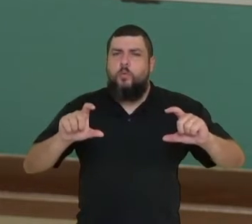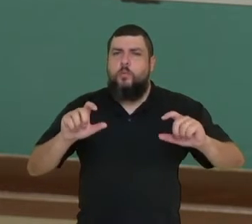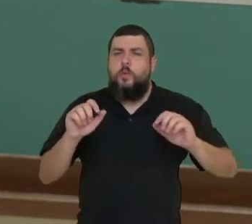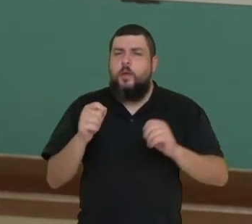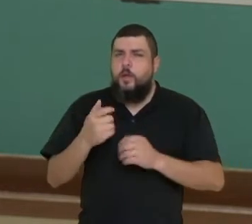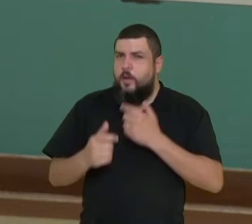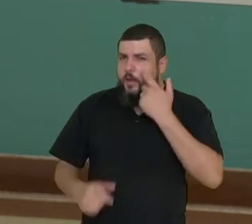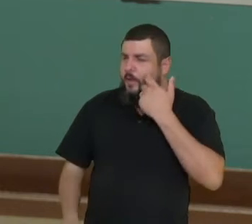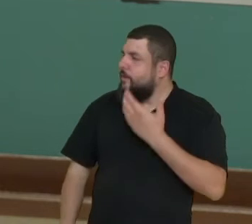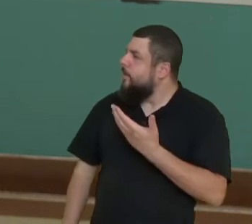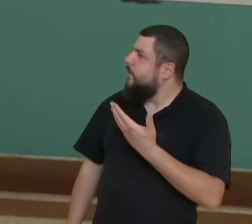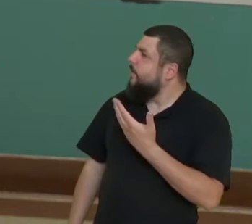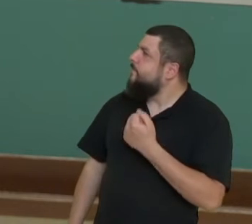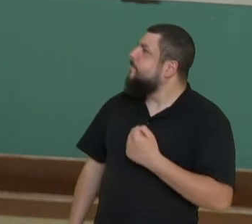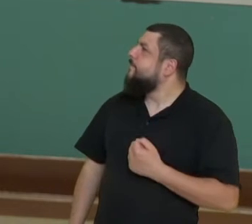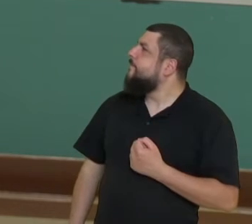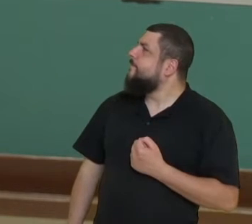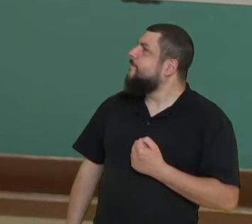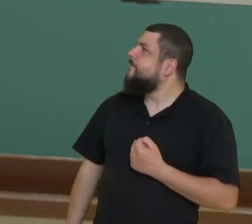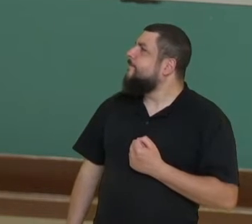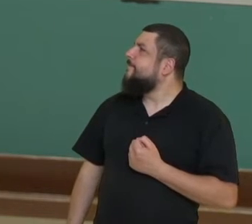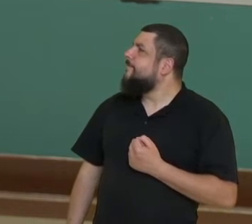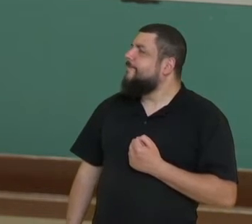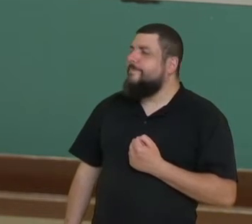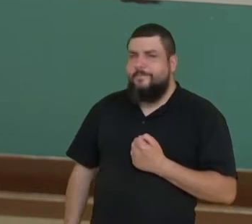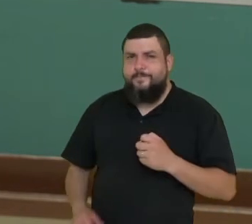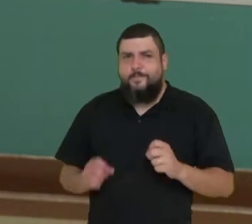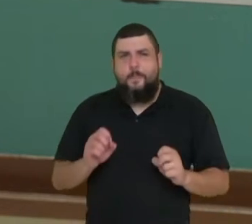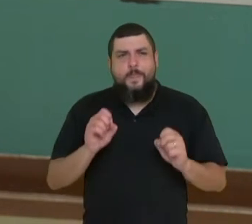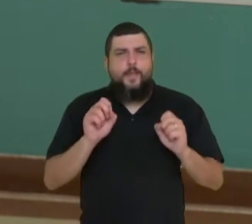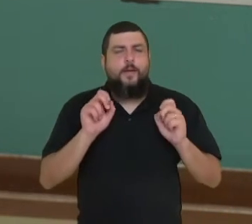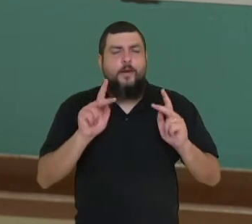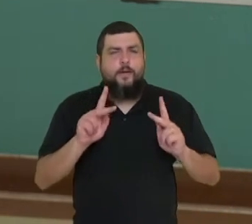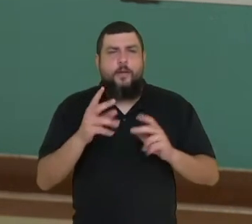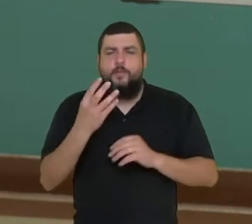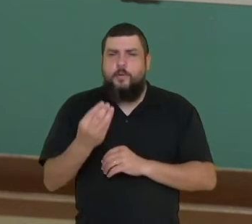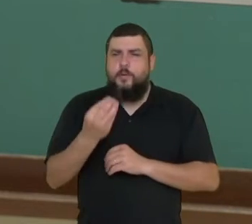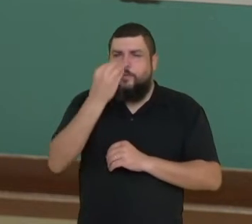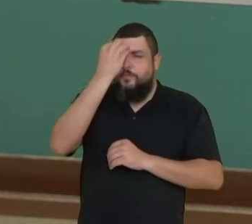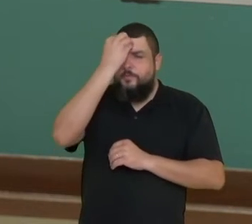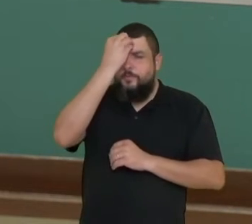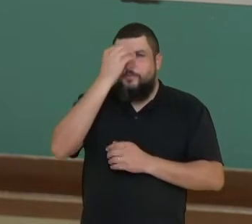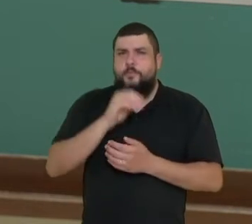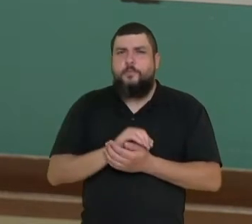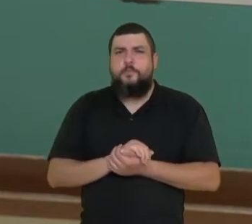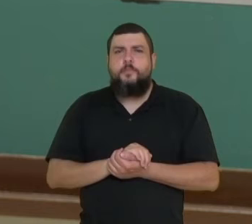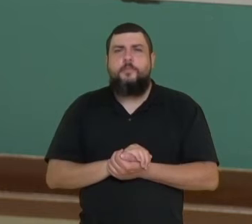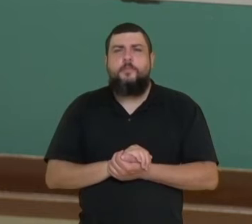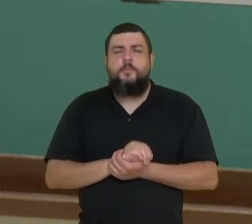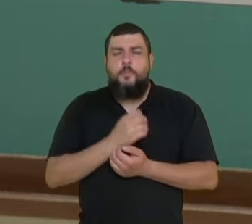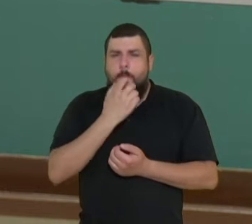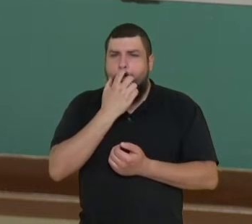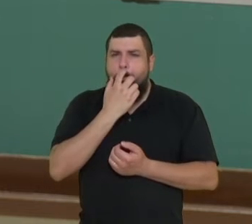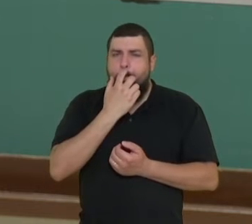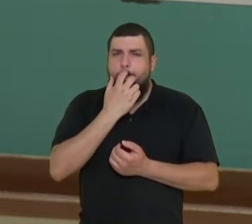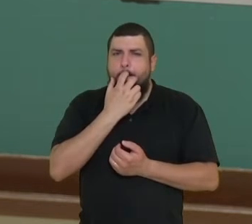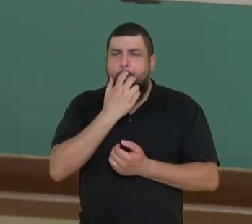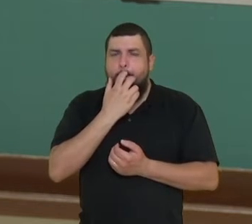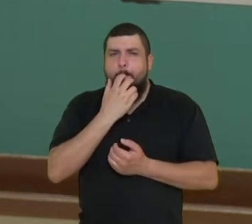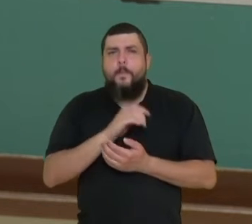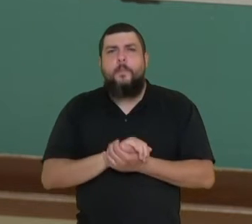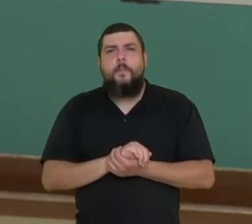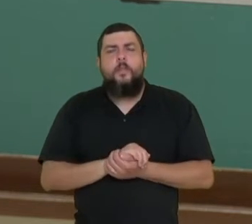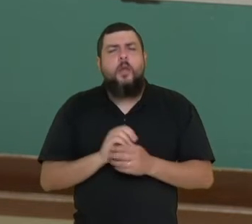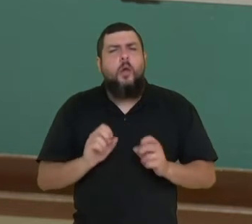igual F vezes D, certo? Beleza? Por isso que representa essa relação aqui. Mas agora nós vamos começar a ficar fazendo, nós